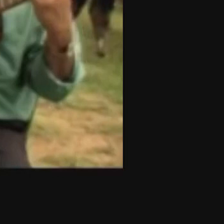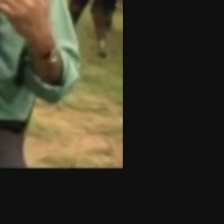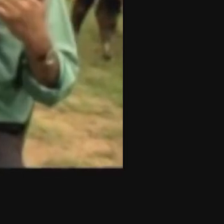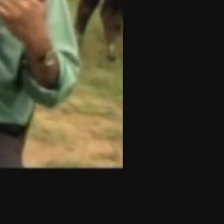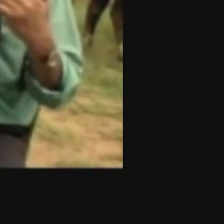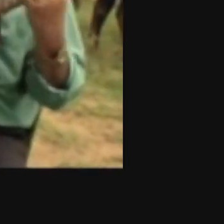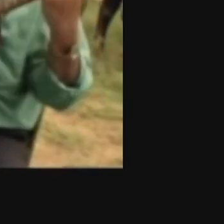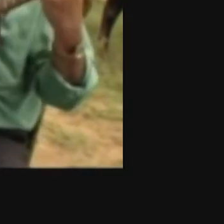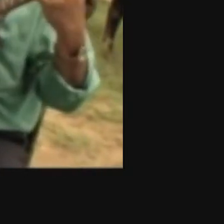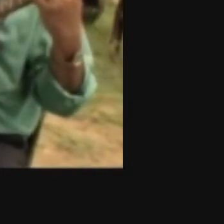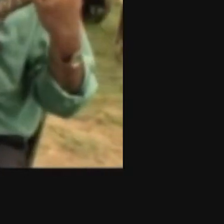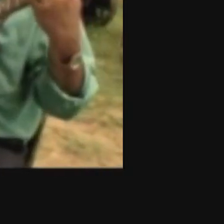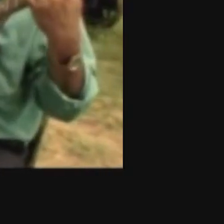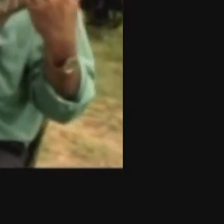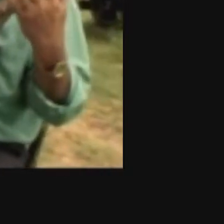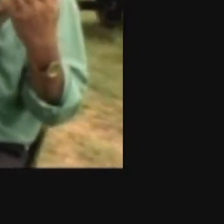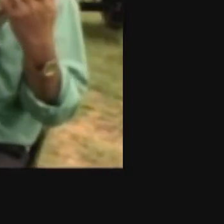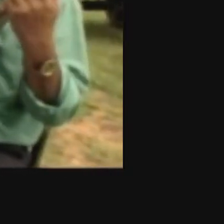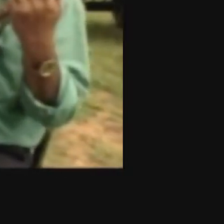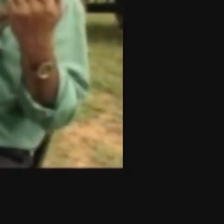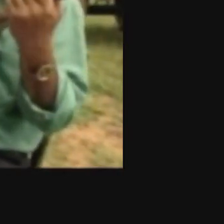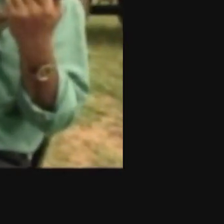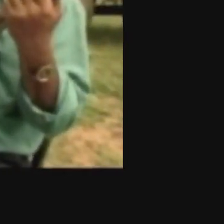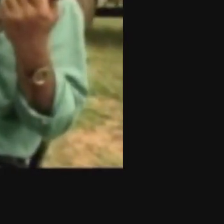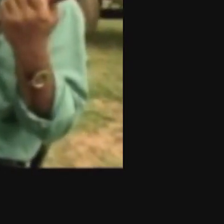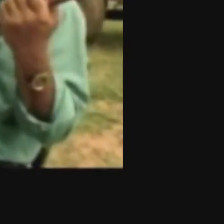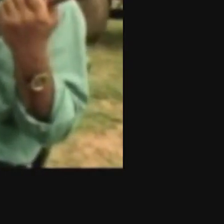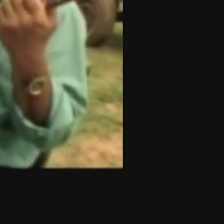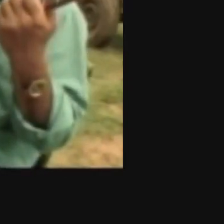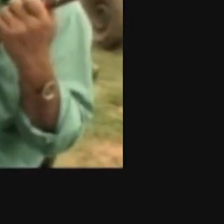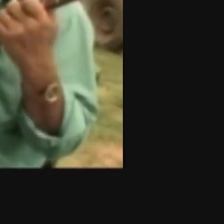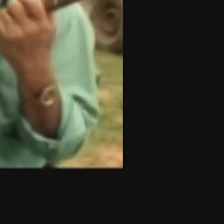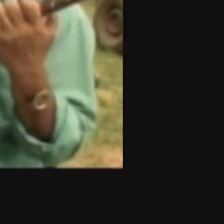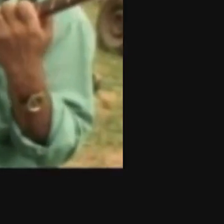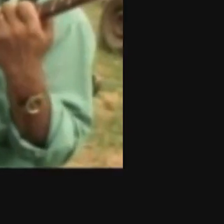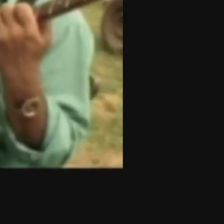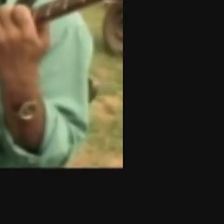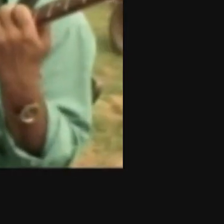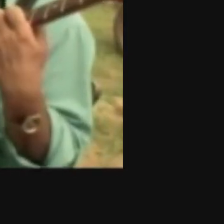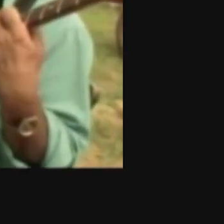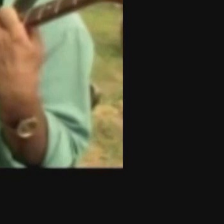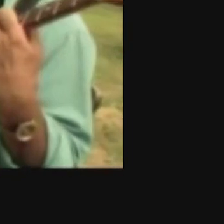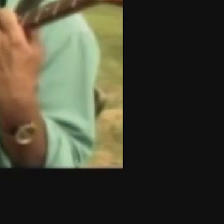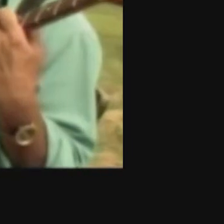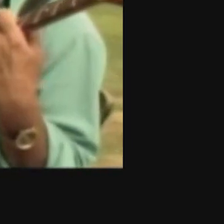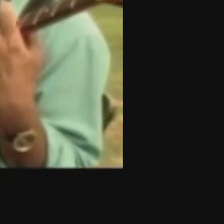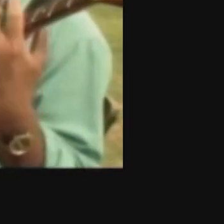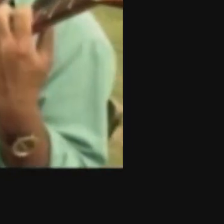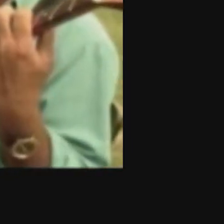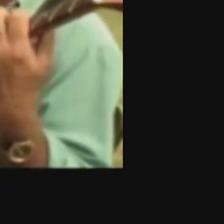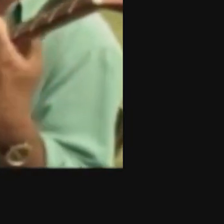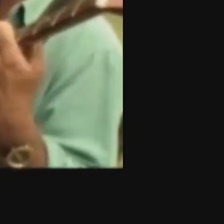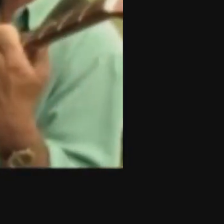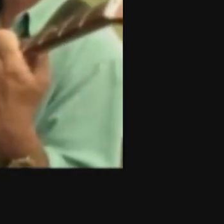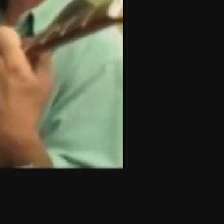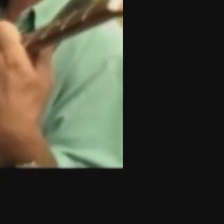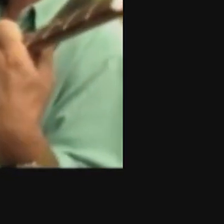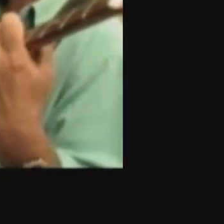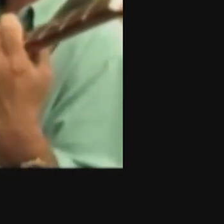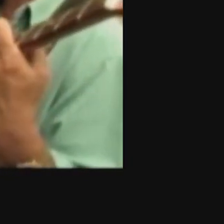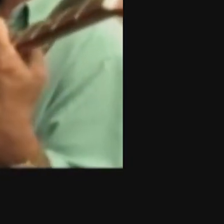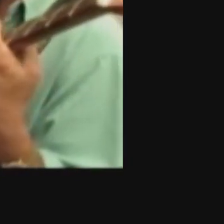Poesia e a saudade da dor da separação, nasce no pomba do peito para